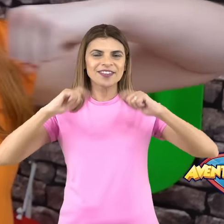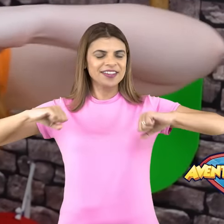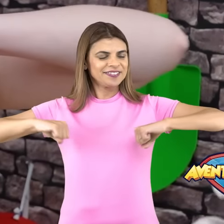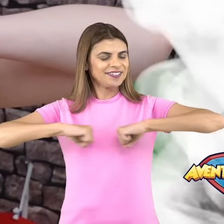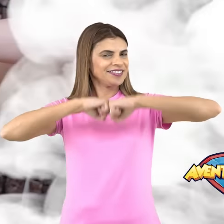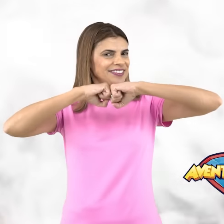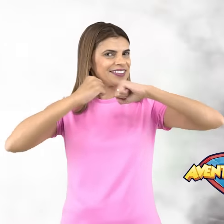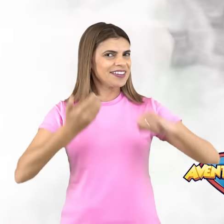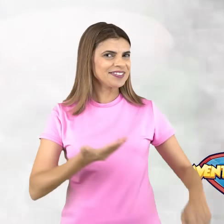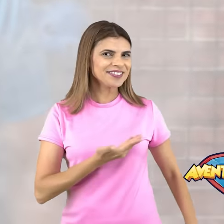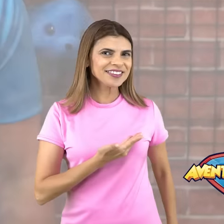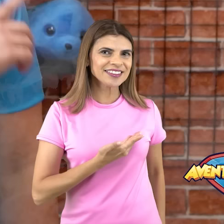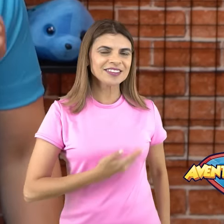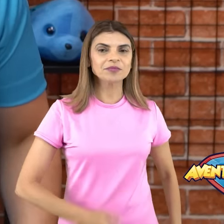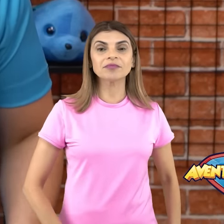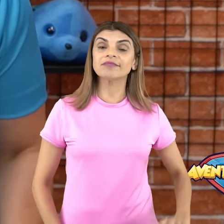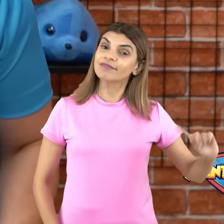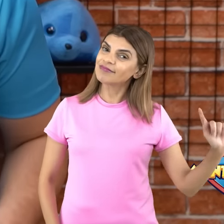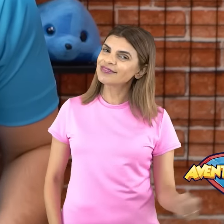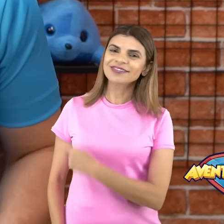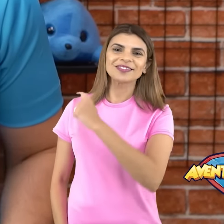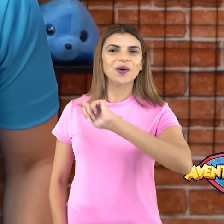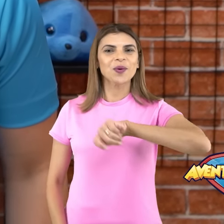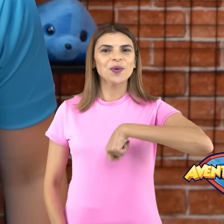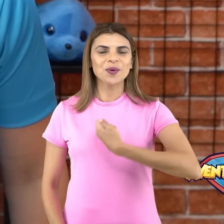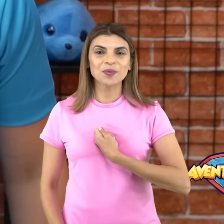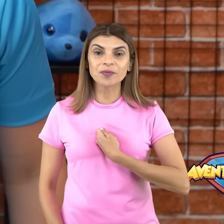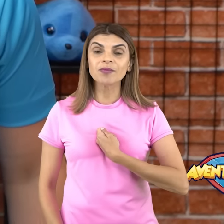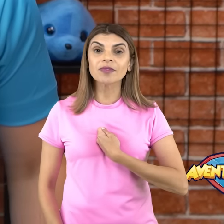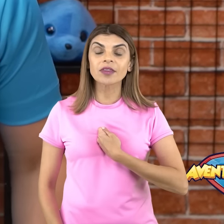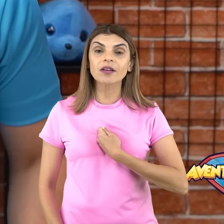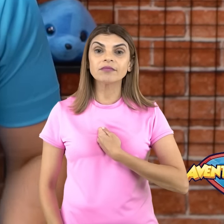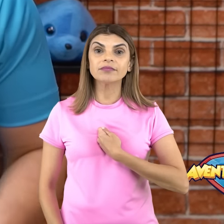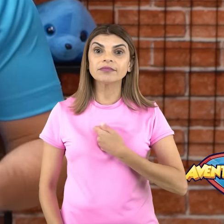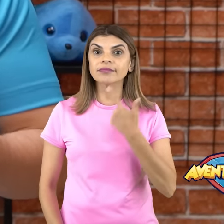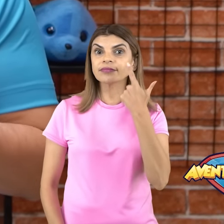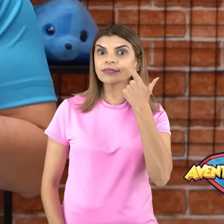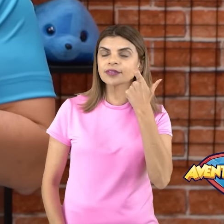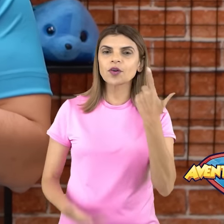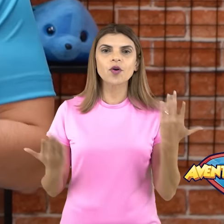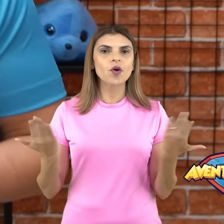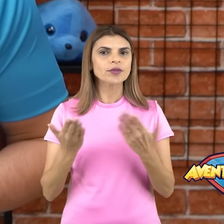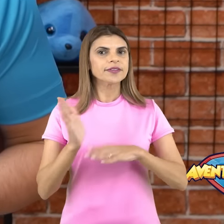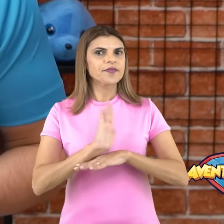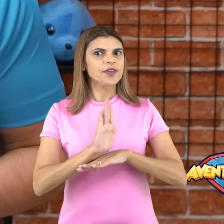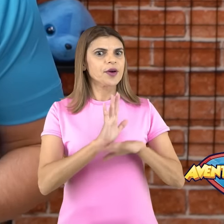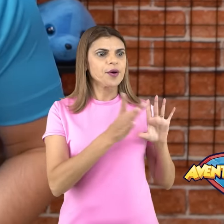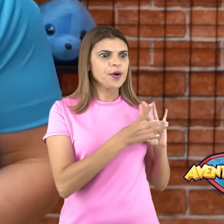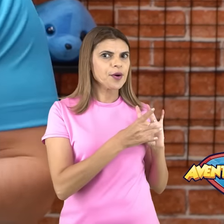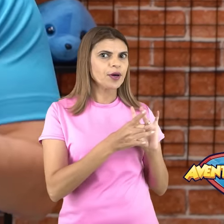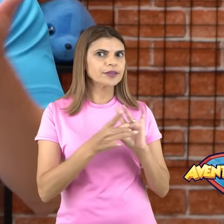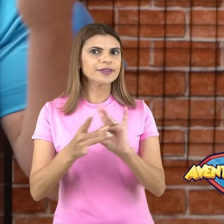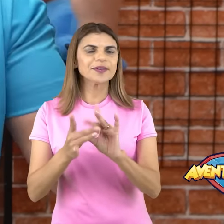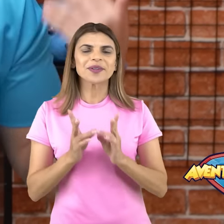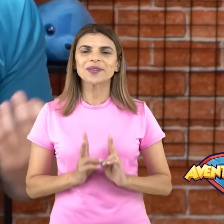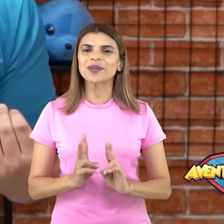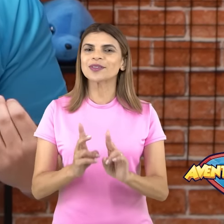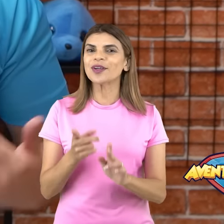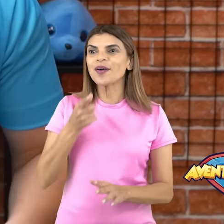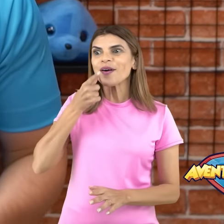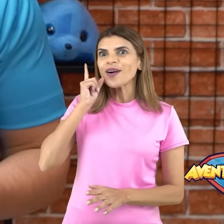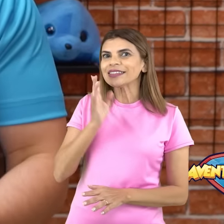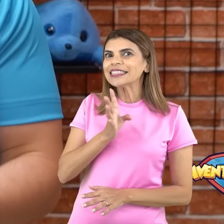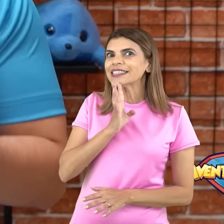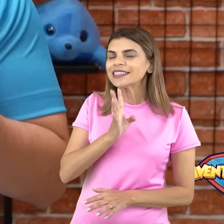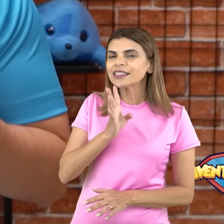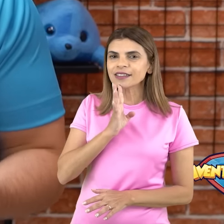a amizade. Muito bem, eu sou o Lucas e no episódio de hoje vai ter a continuação do episódio de